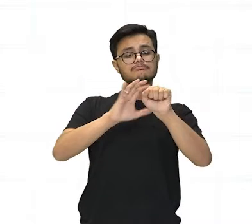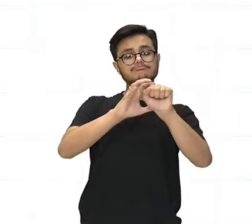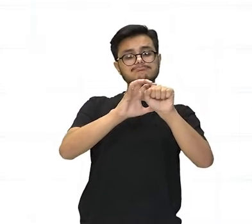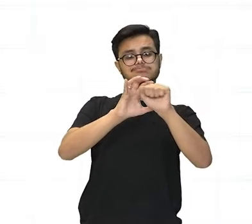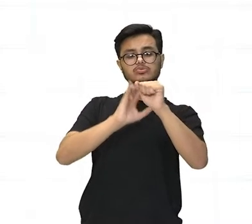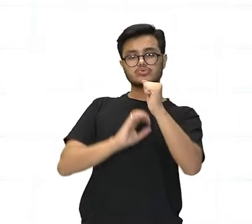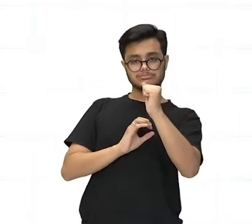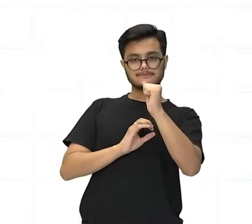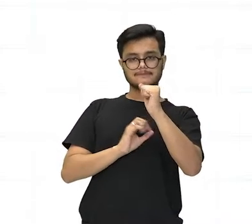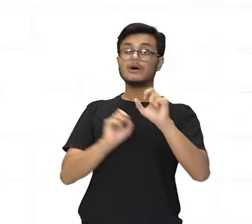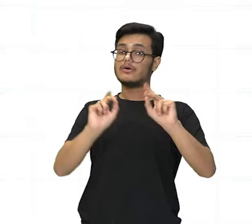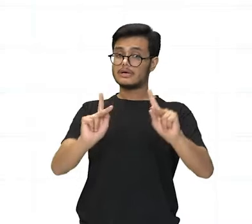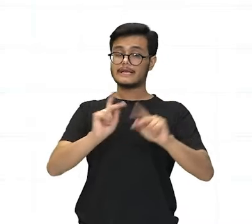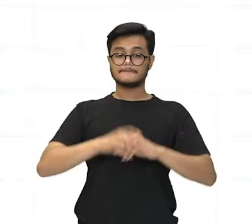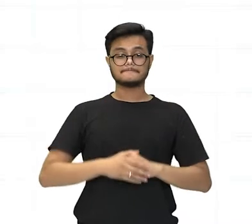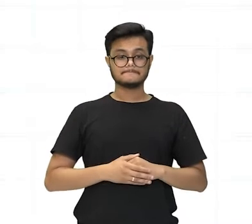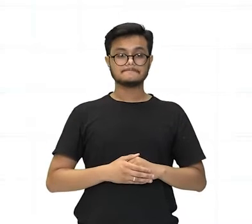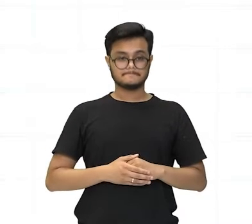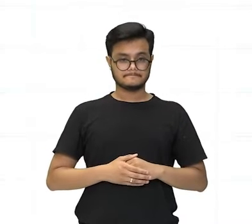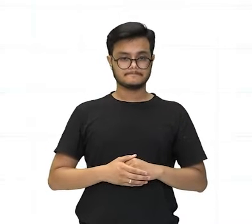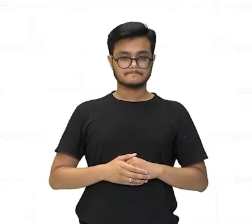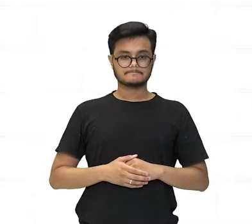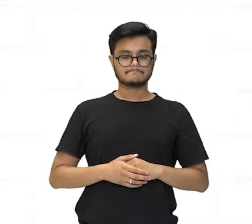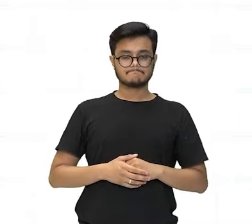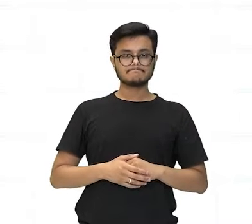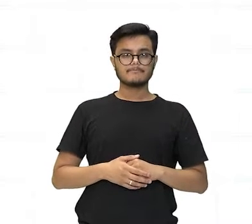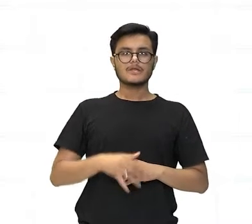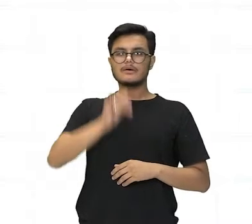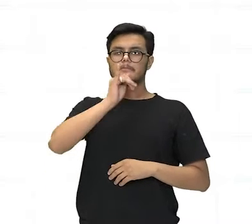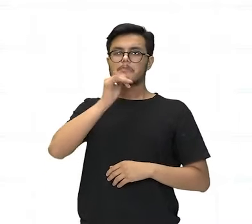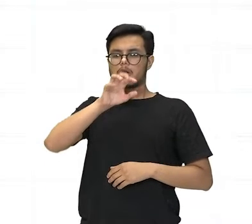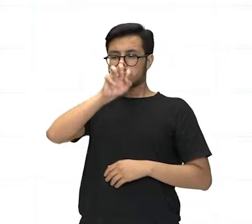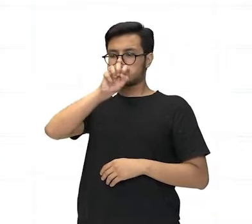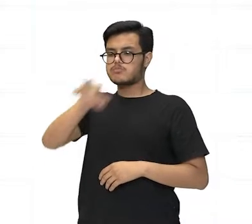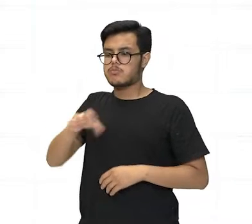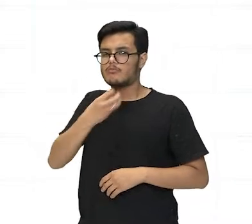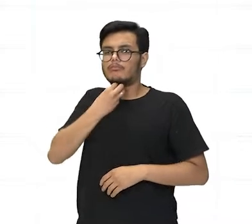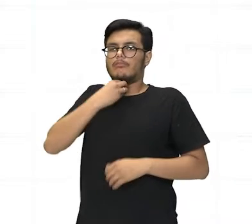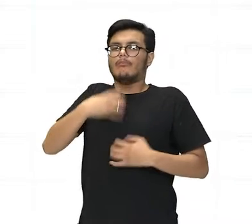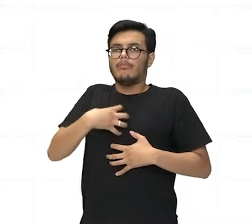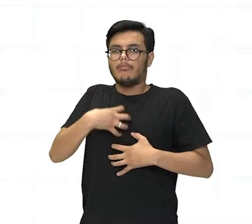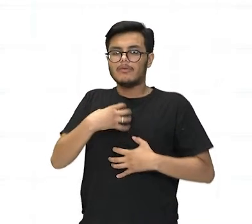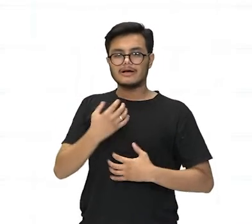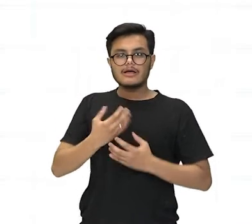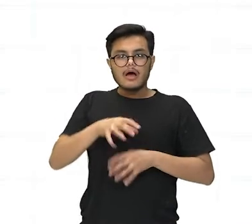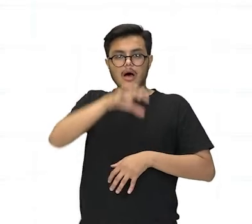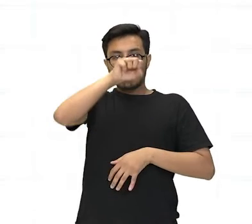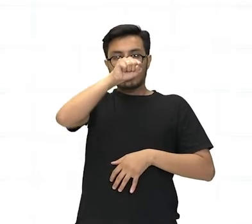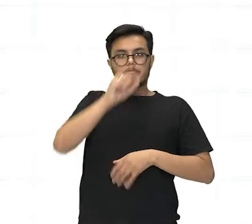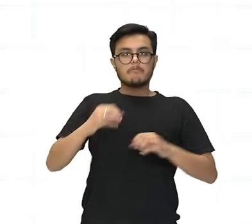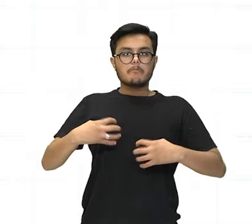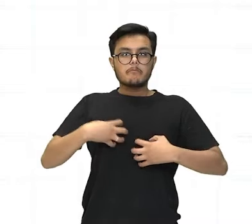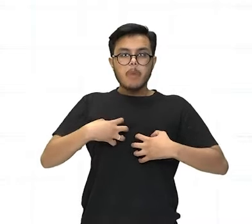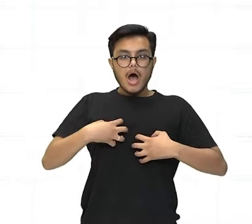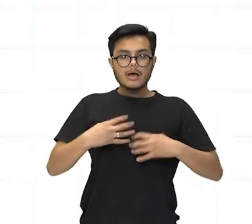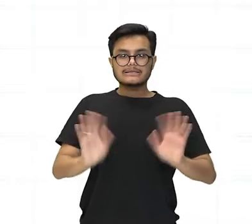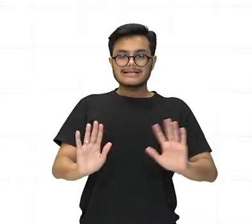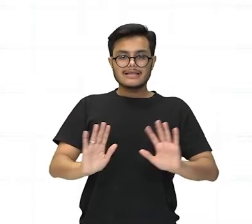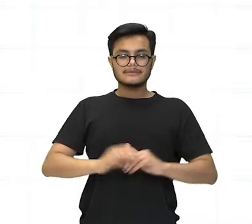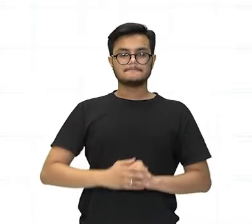seja, virar de lado, tá? Para evitar o sufocamento. Depois que o acidentado